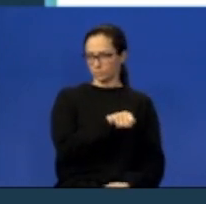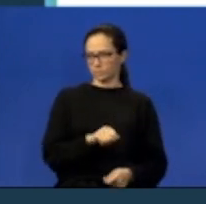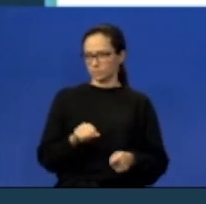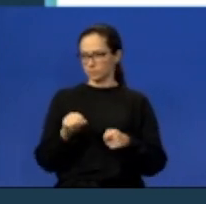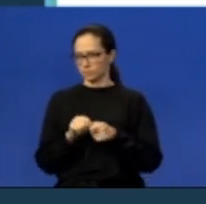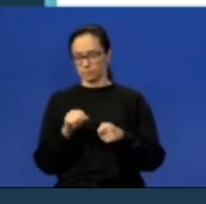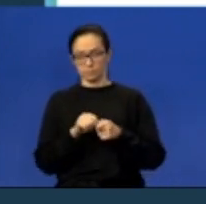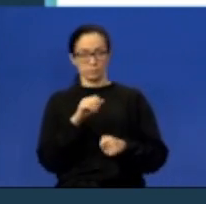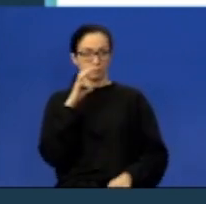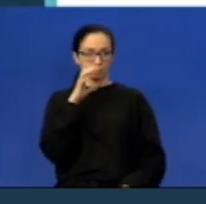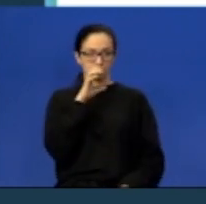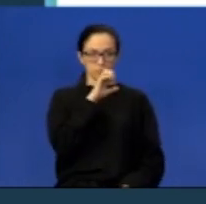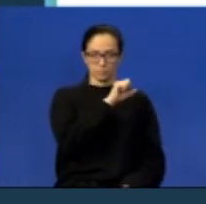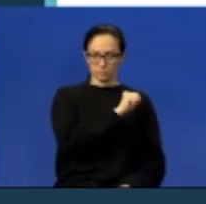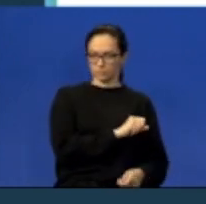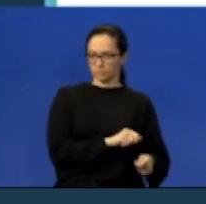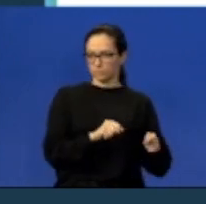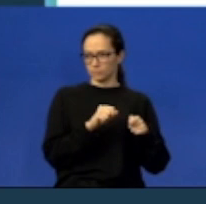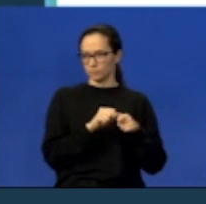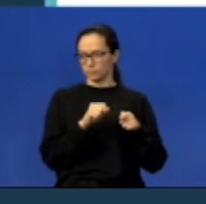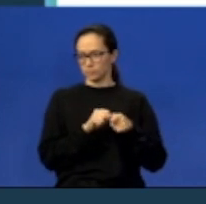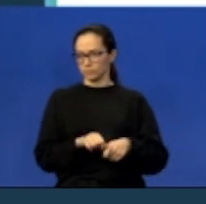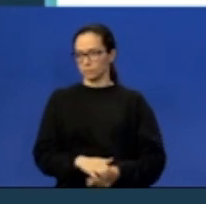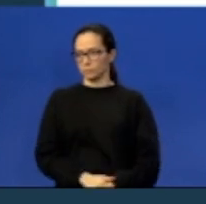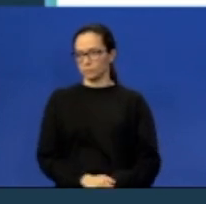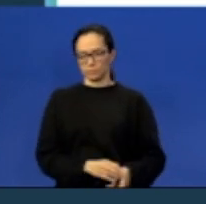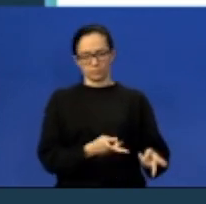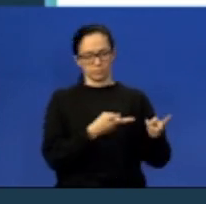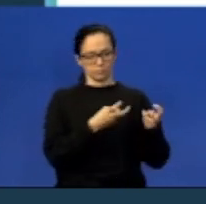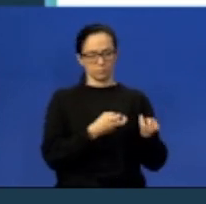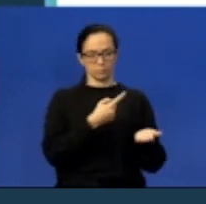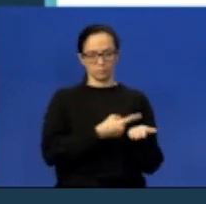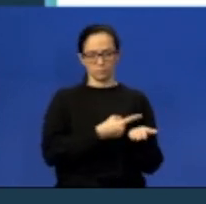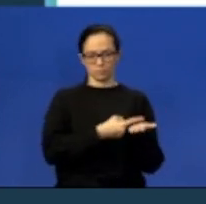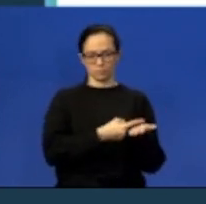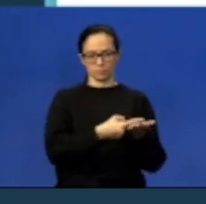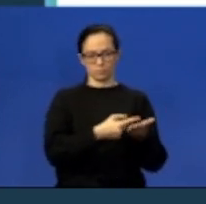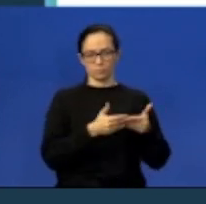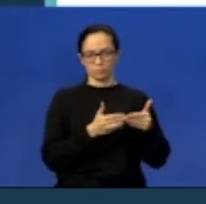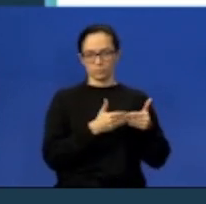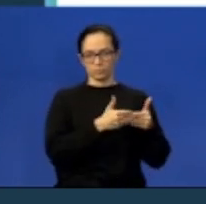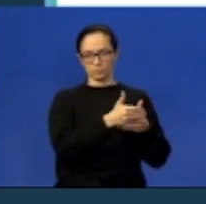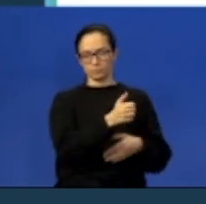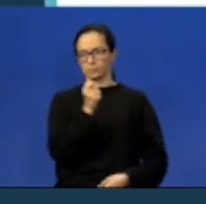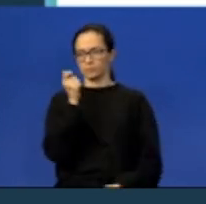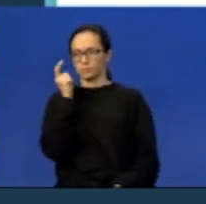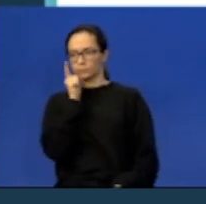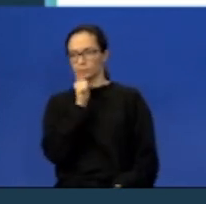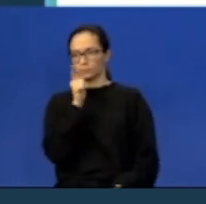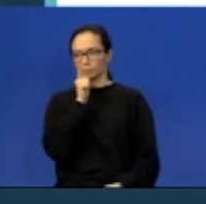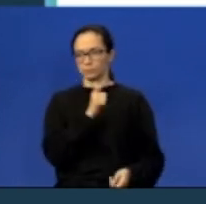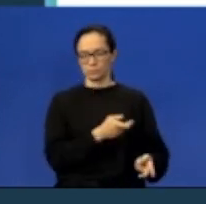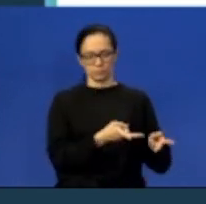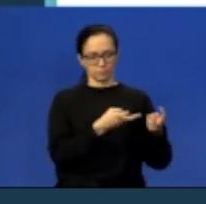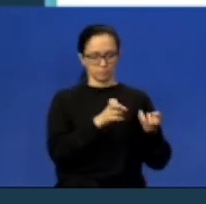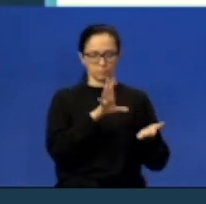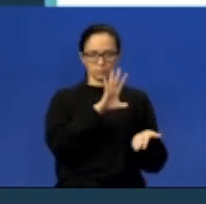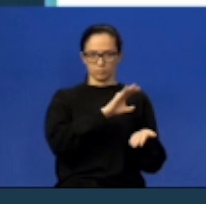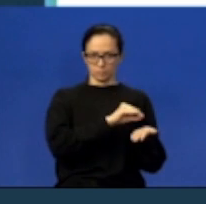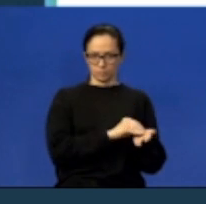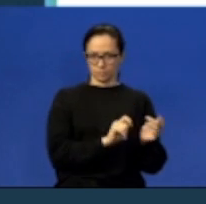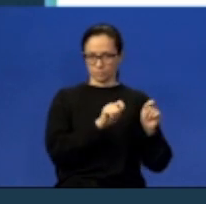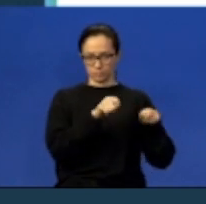é rápido, ele permite imagens em tempo real, ele é possível ser gravado,